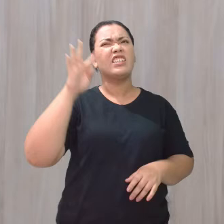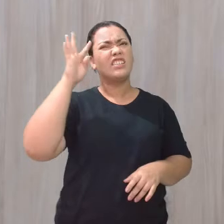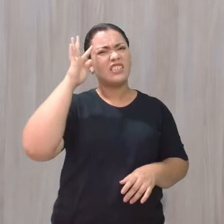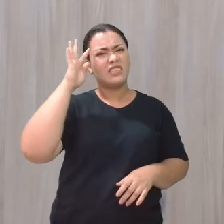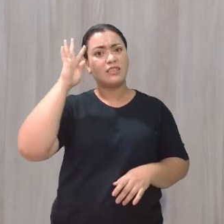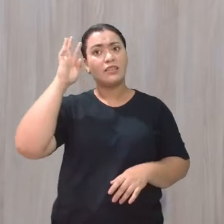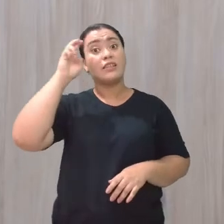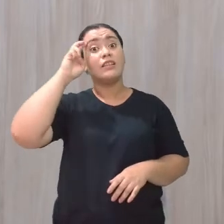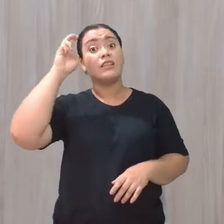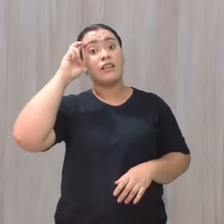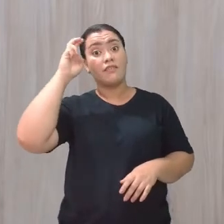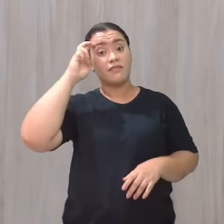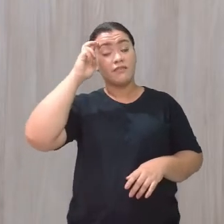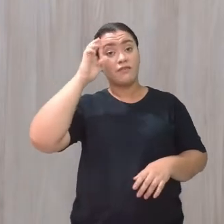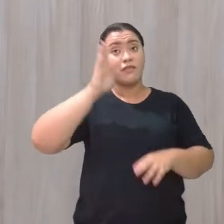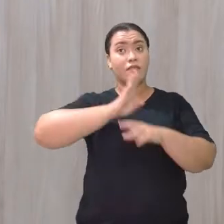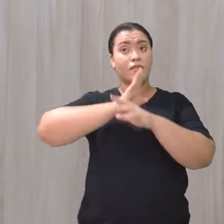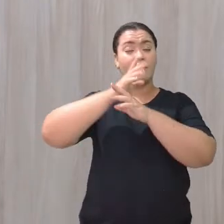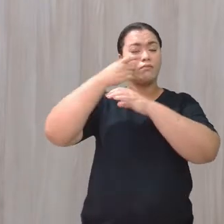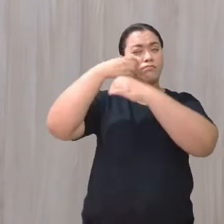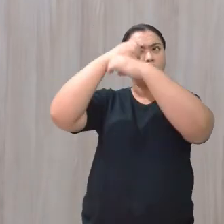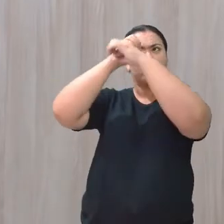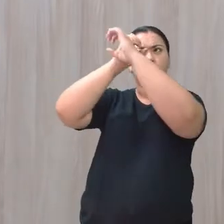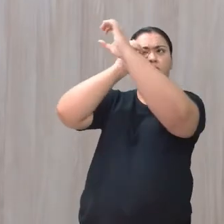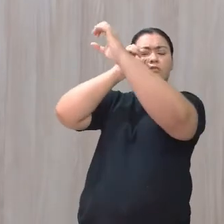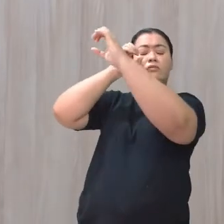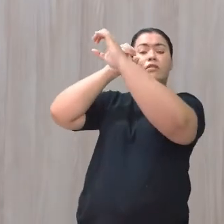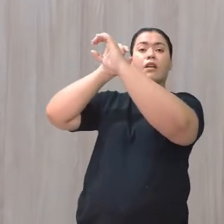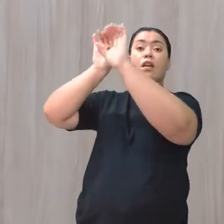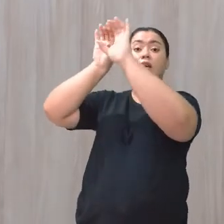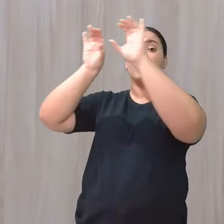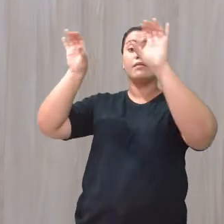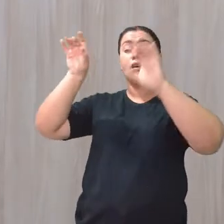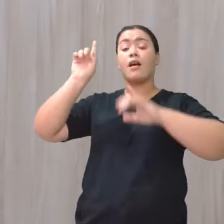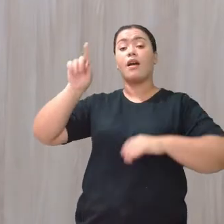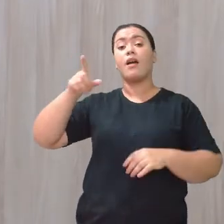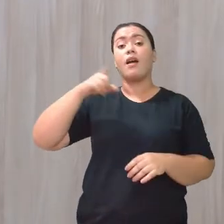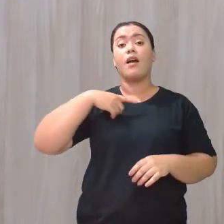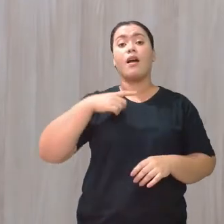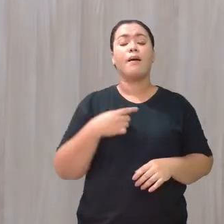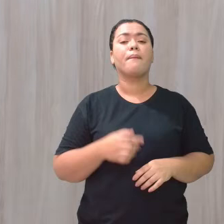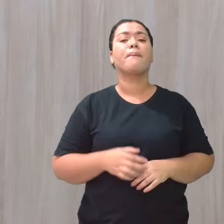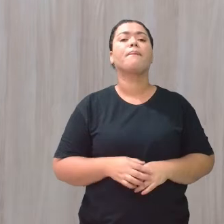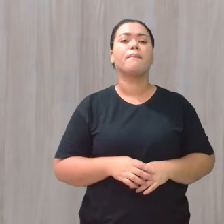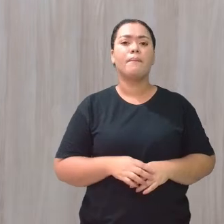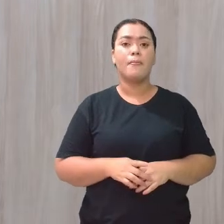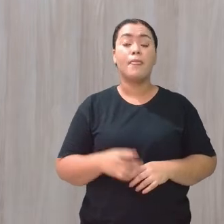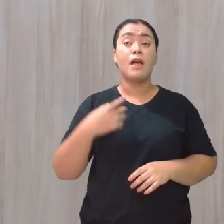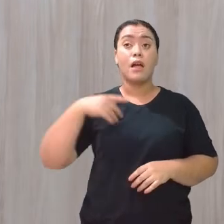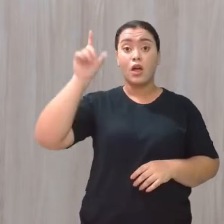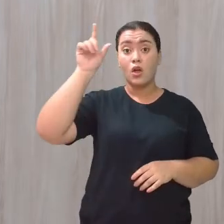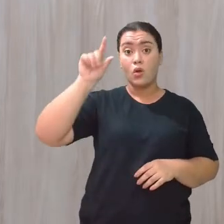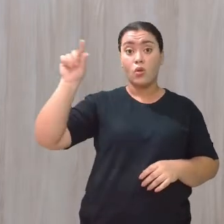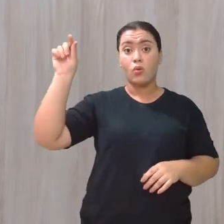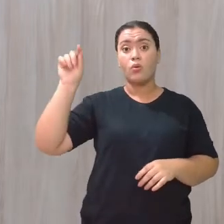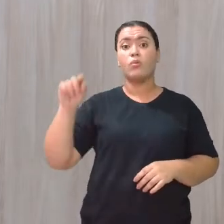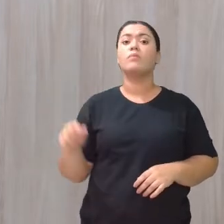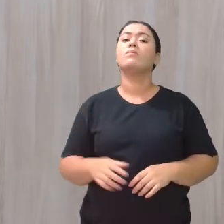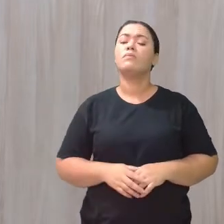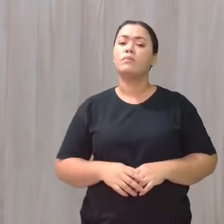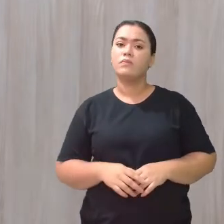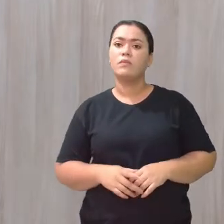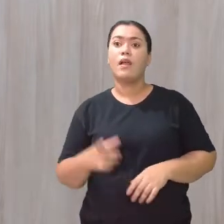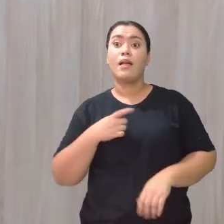foi lá no Alto da Sé, no Observatório de Astronomia. Então, nós estávamos observando no telescópio a Lua em tempo